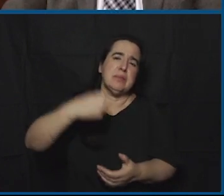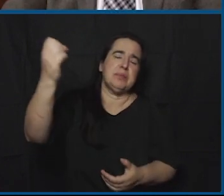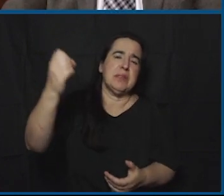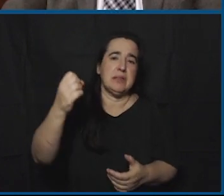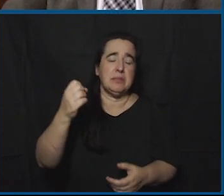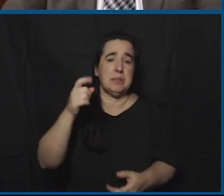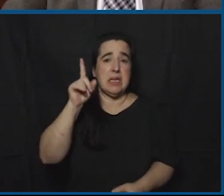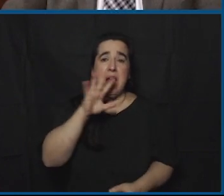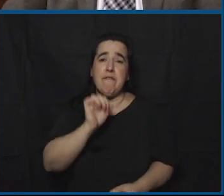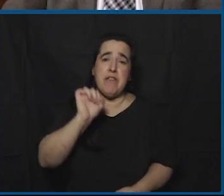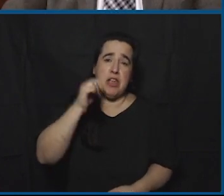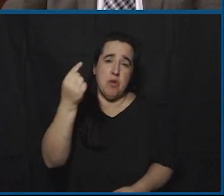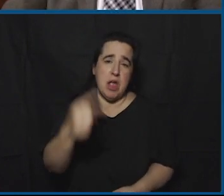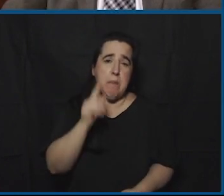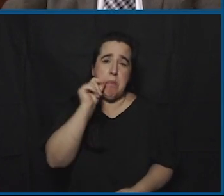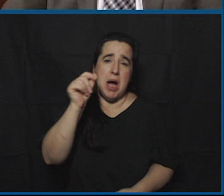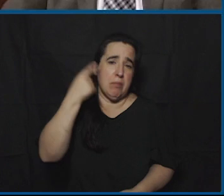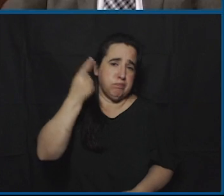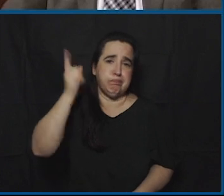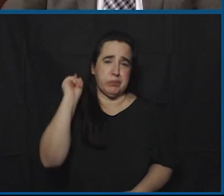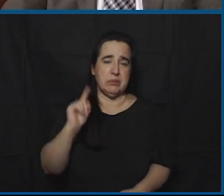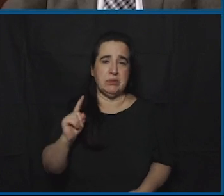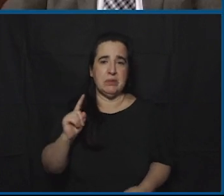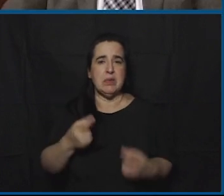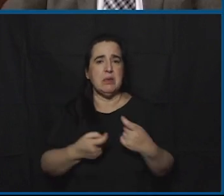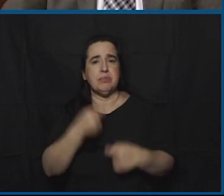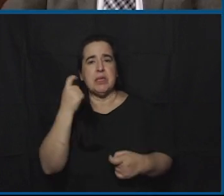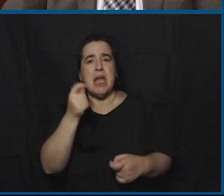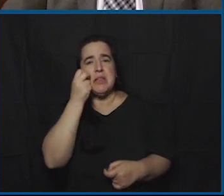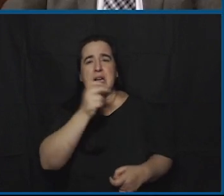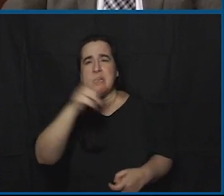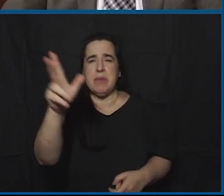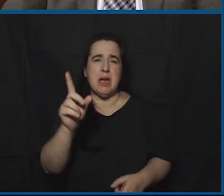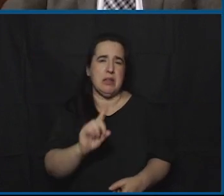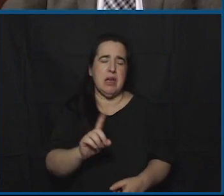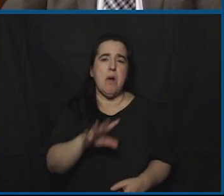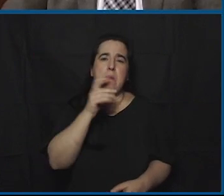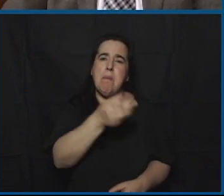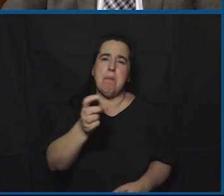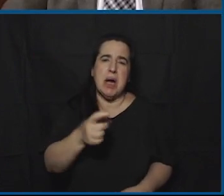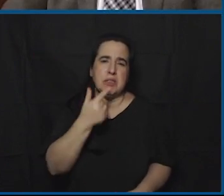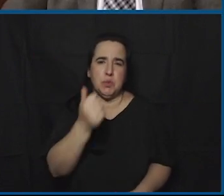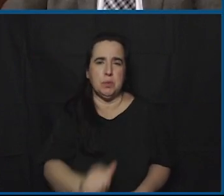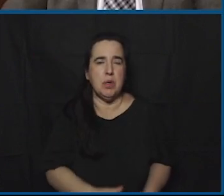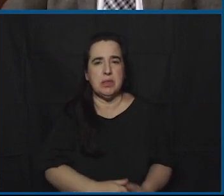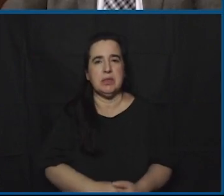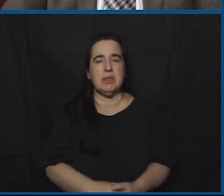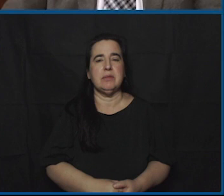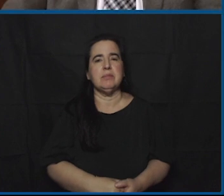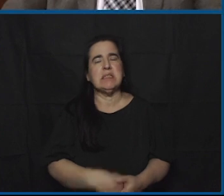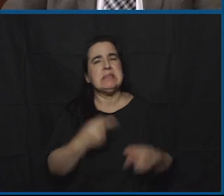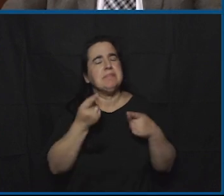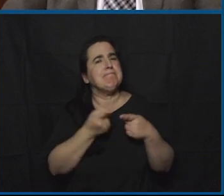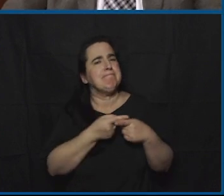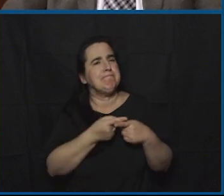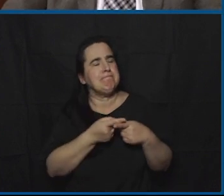ele é filho, não é pai, que há aqui uma contradição, que não é da eternidade, não é da paz, porque nós condenamos não tem paz. E o interessante é que às